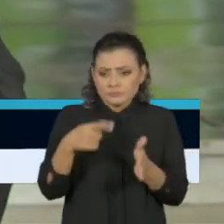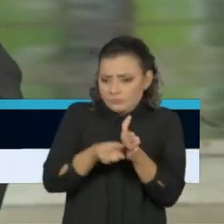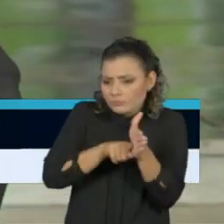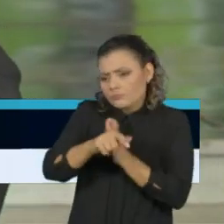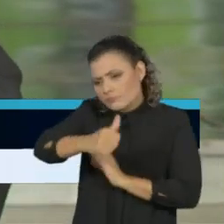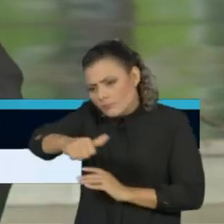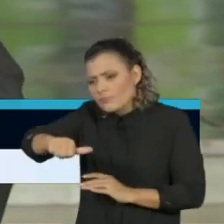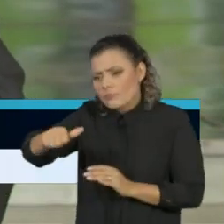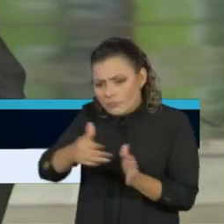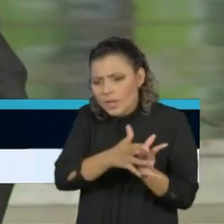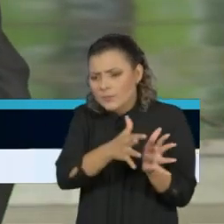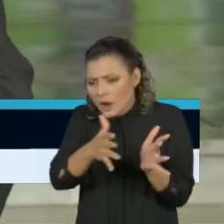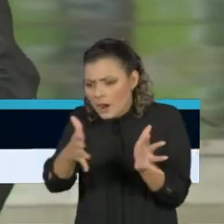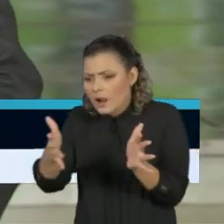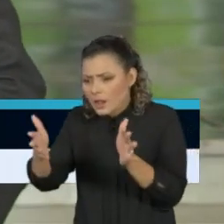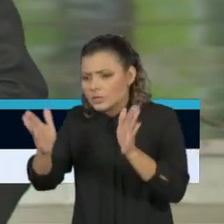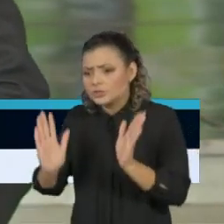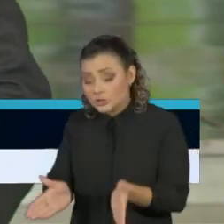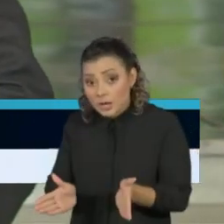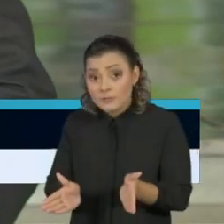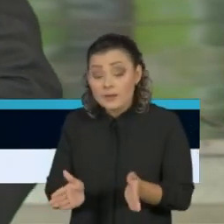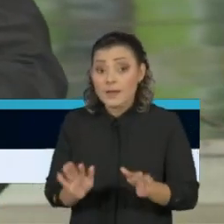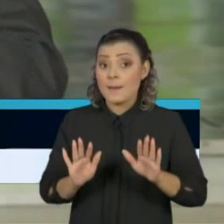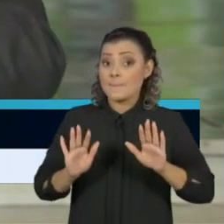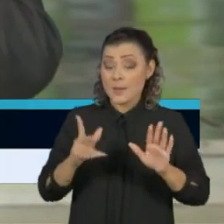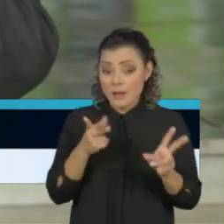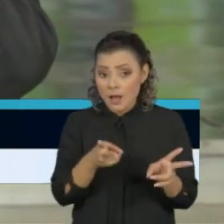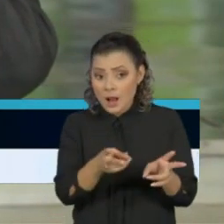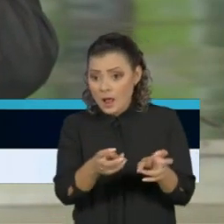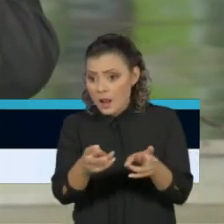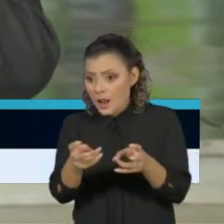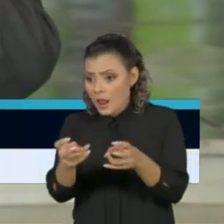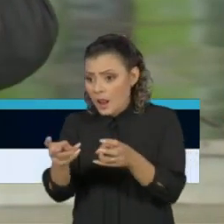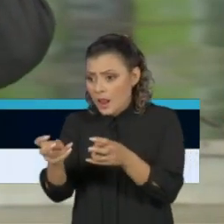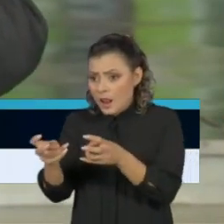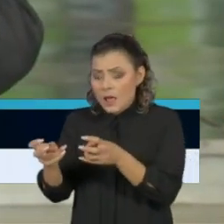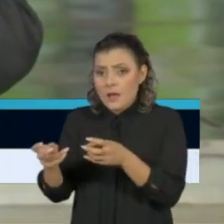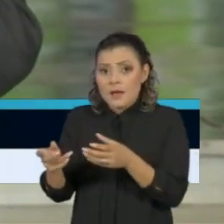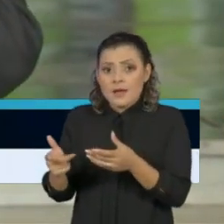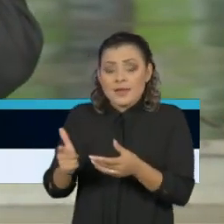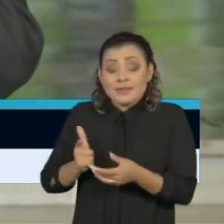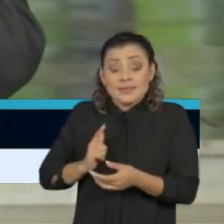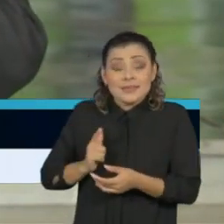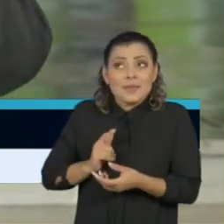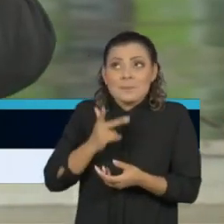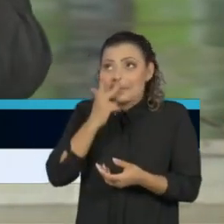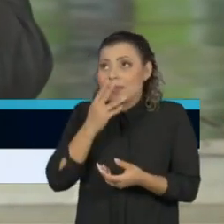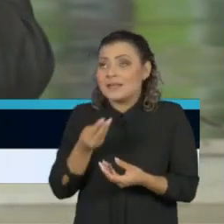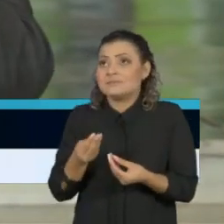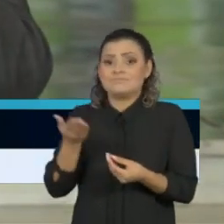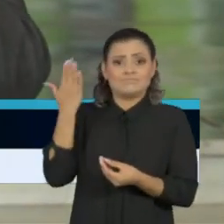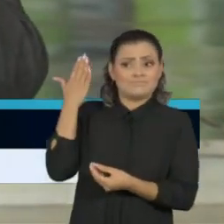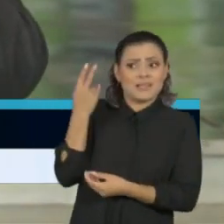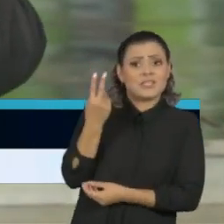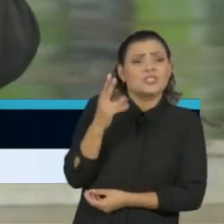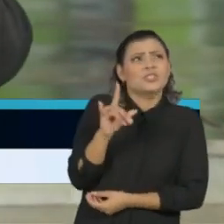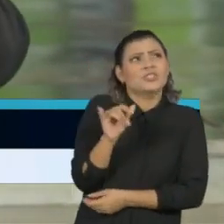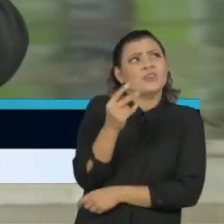Então, nesse sentido, a gente também percebe que existiu, com a incidência desde o dia